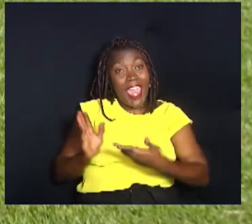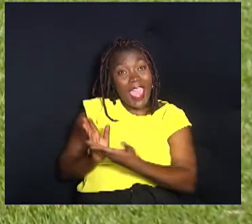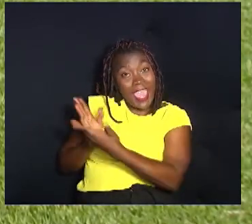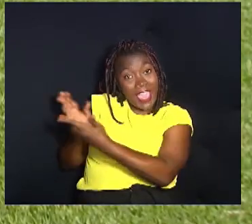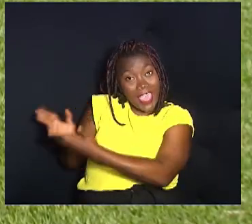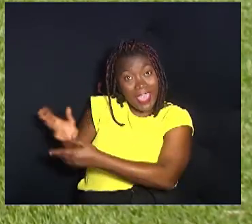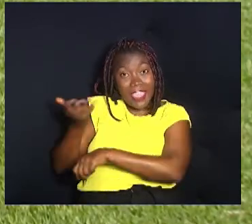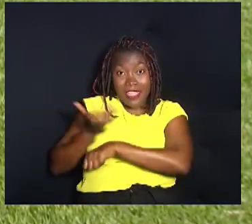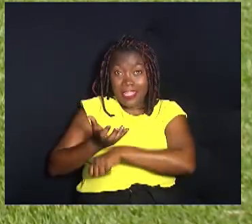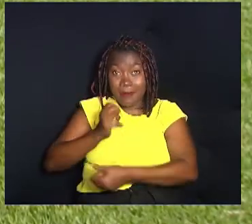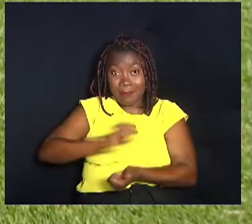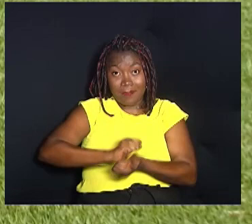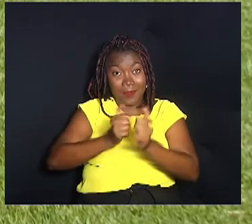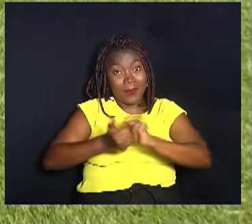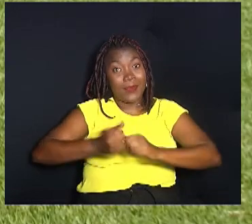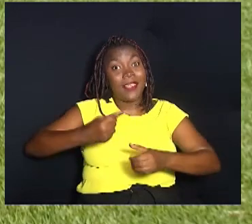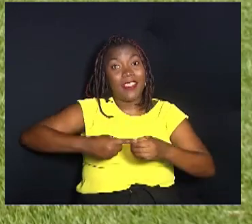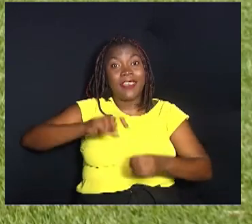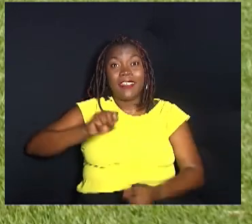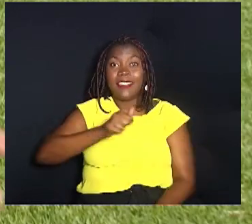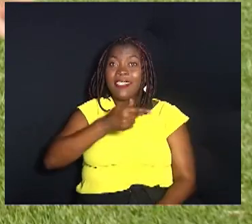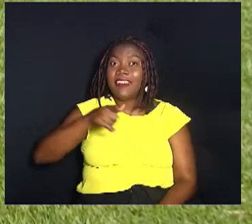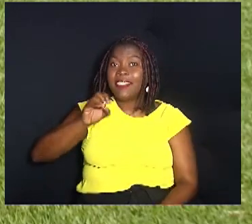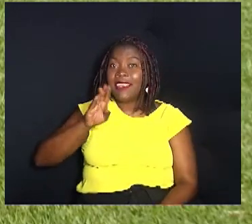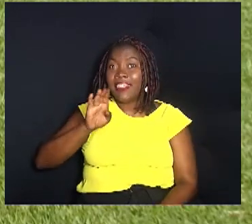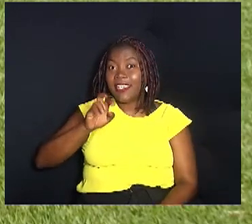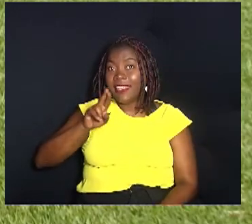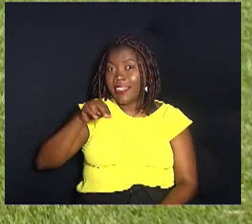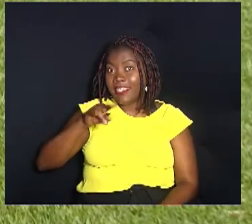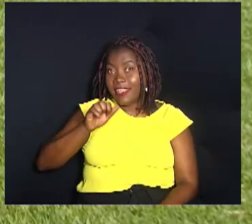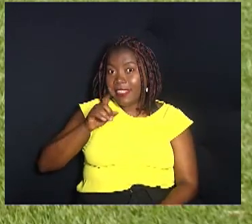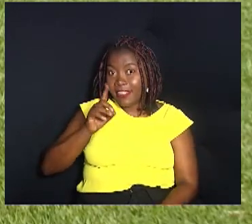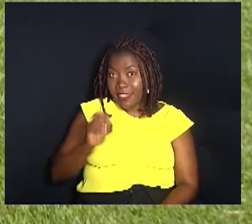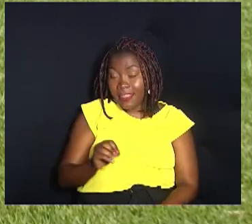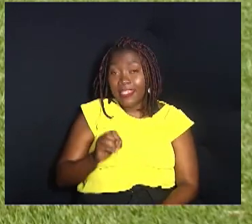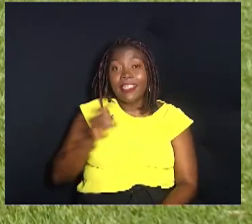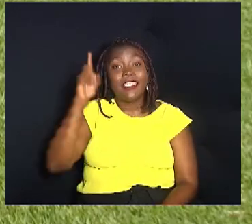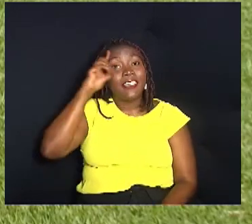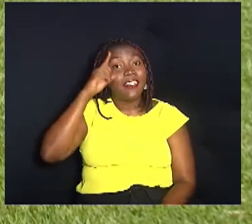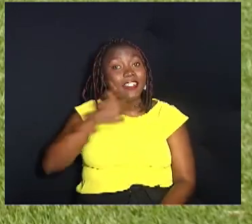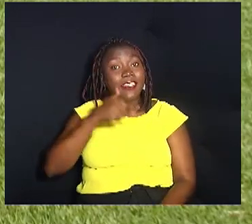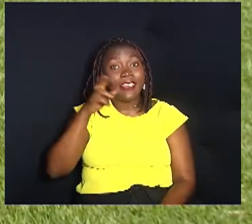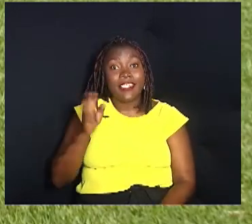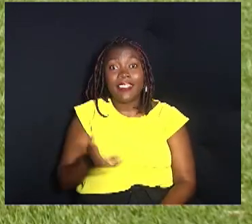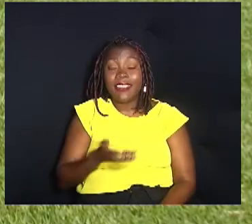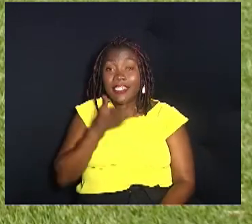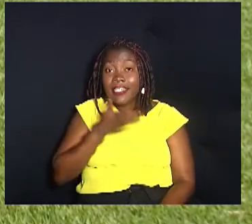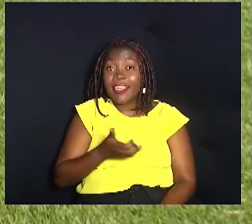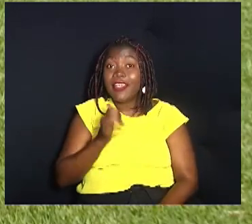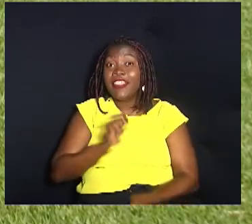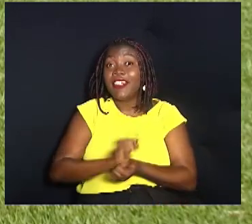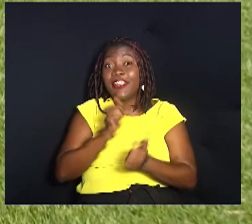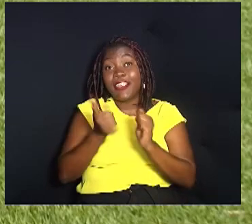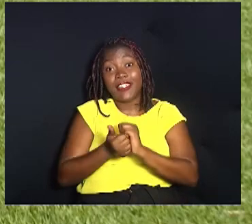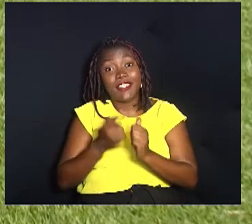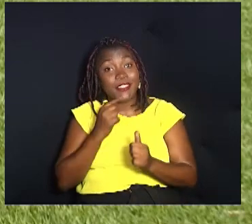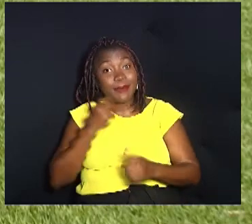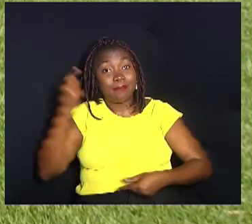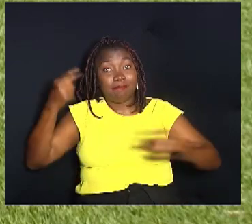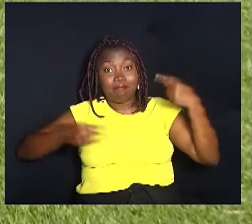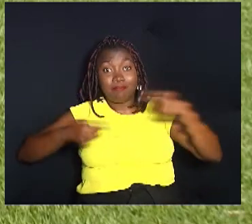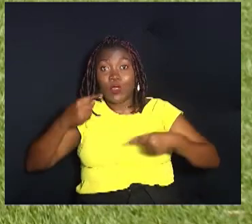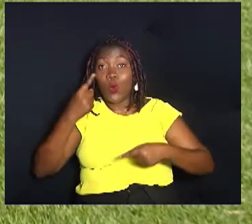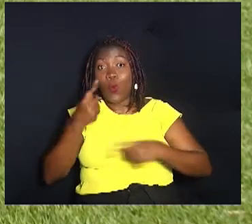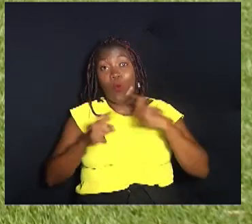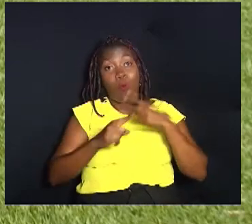São Bernardo, no dia 25 de novembro, o Futebol Feminino Campinas e o São José ficaram no 1-1, jogo que teve